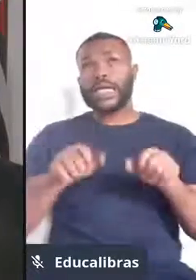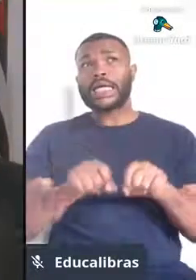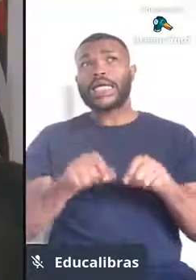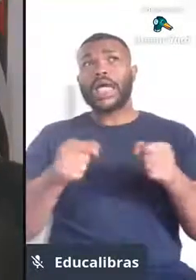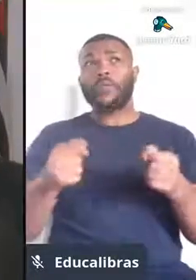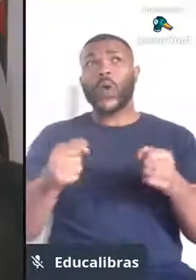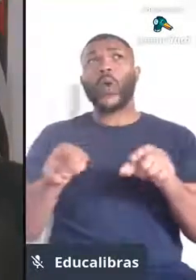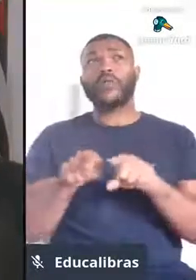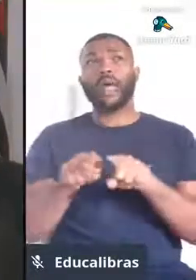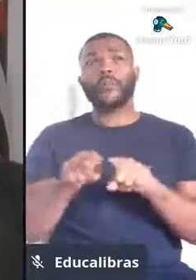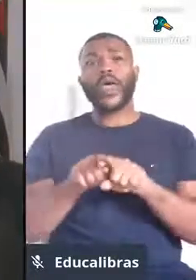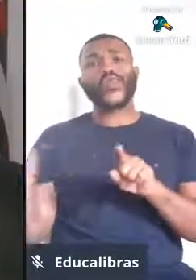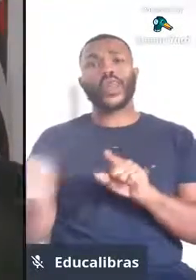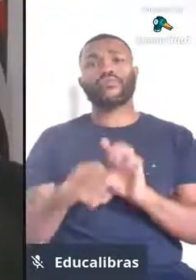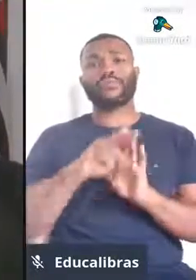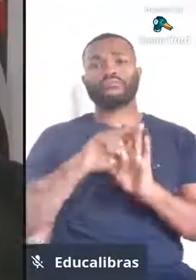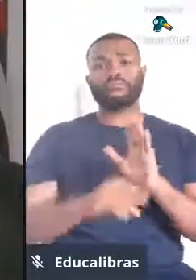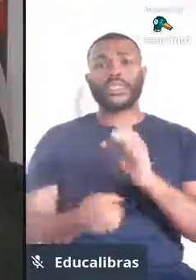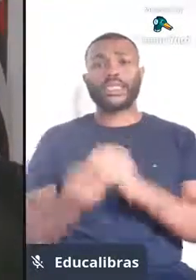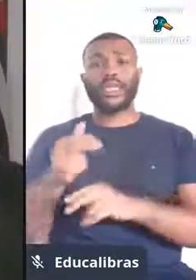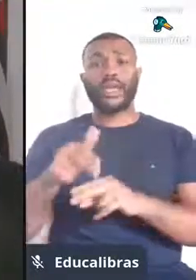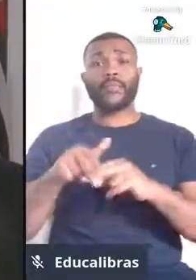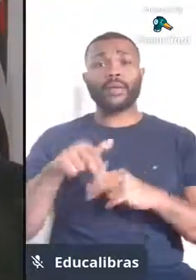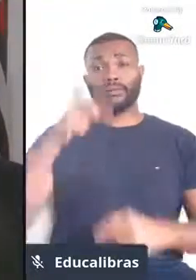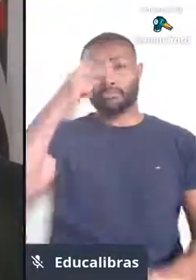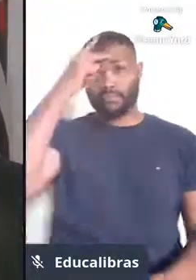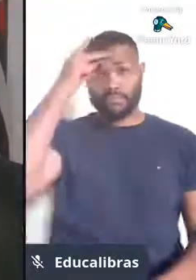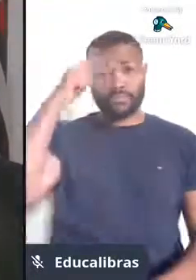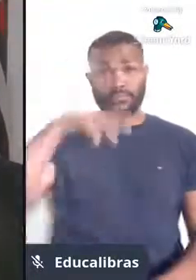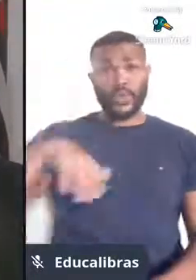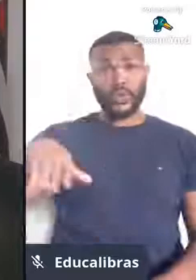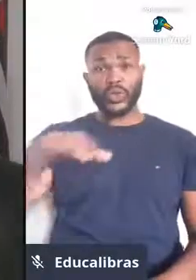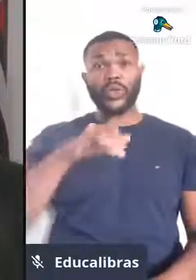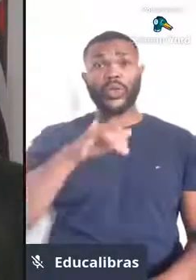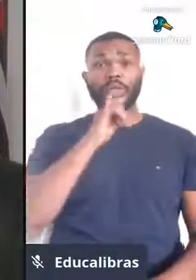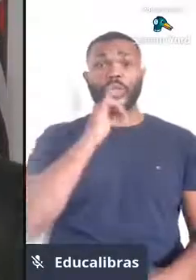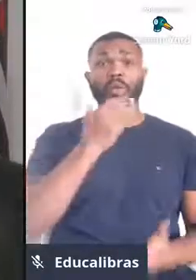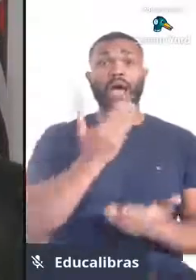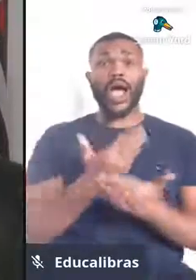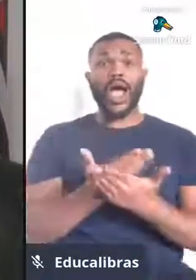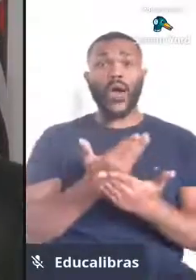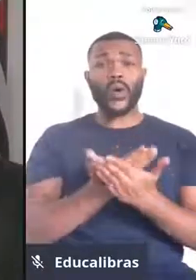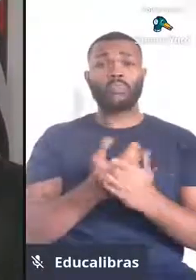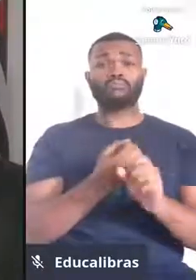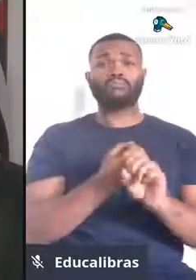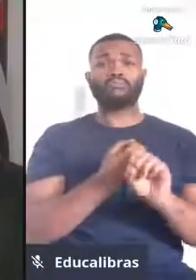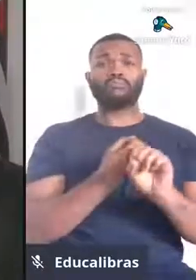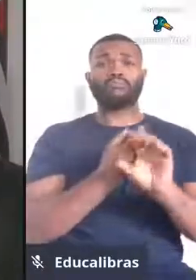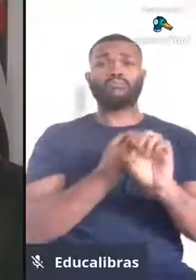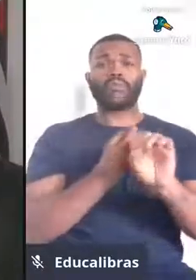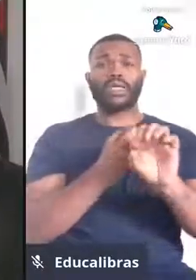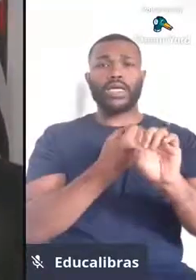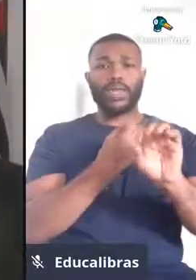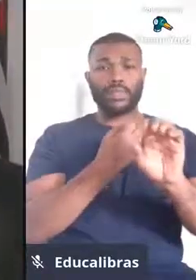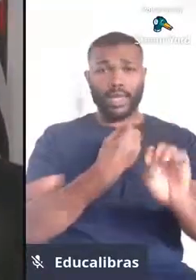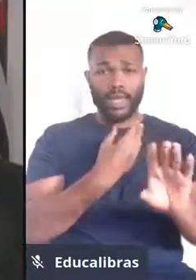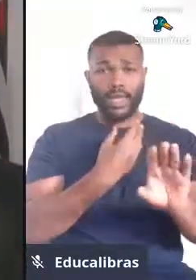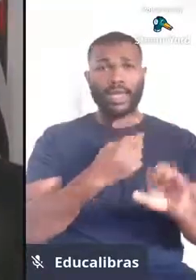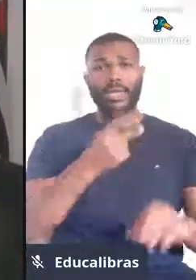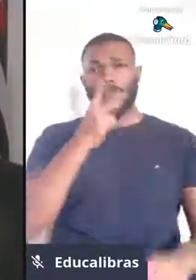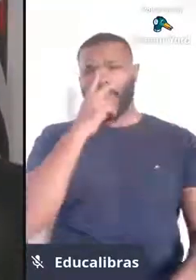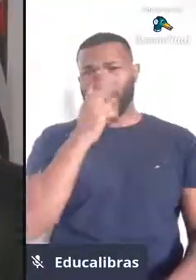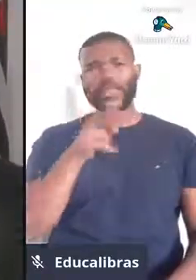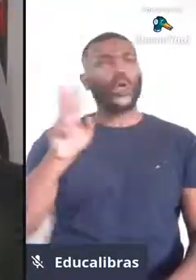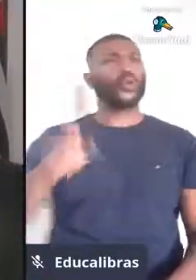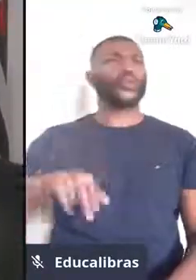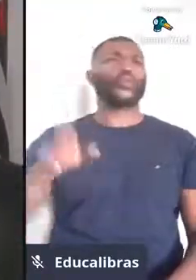paradigmas aí, porque a gente estava... O EAD, por exemplo, era uma promessa antiga e parece que nunca saía muito